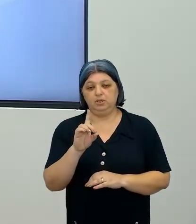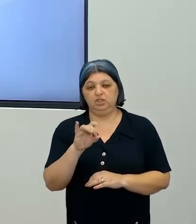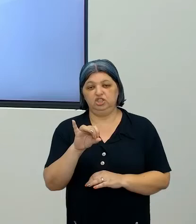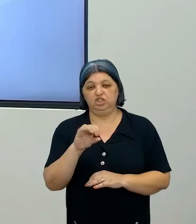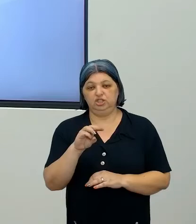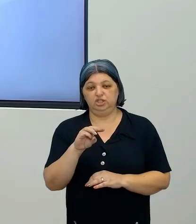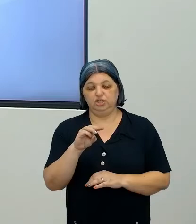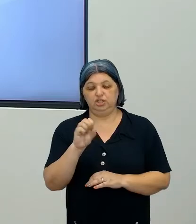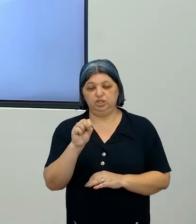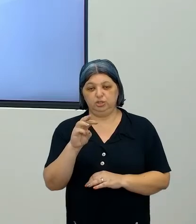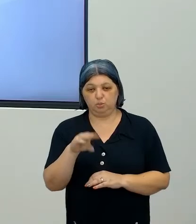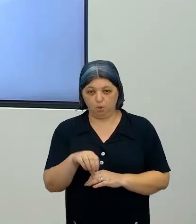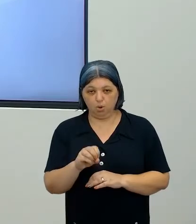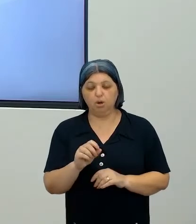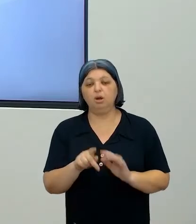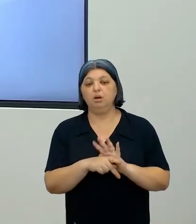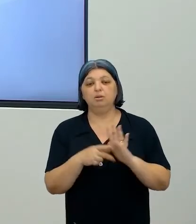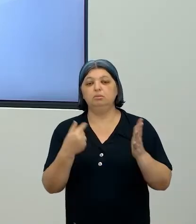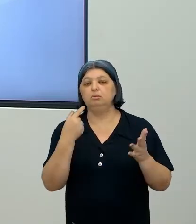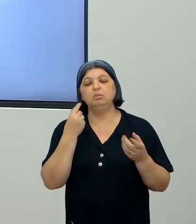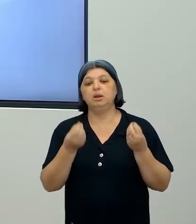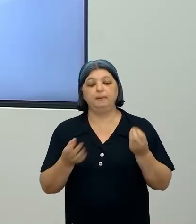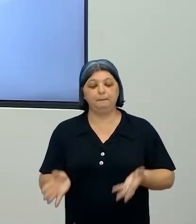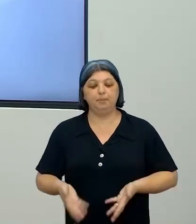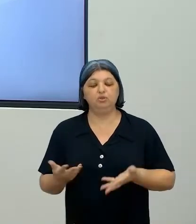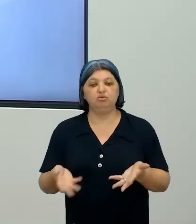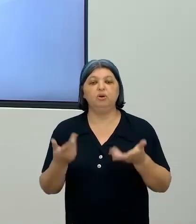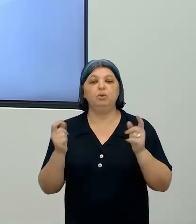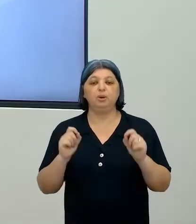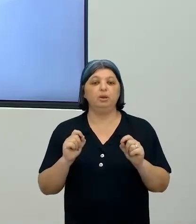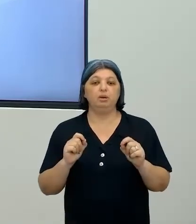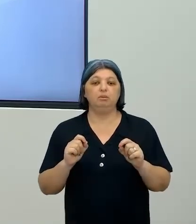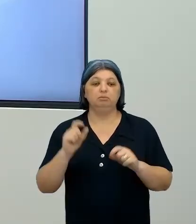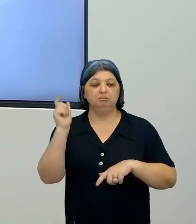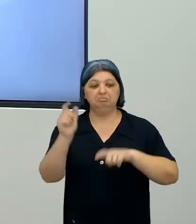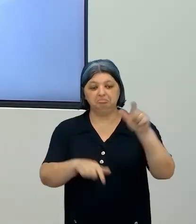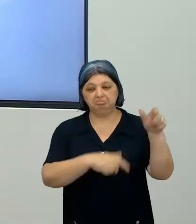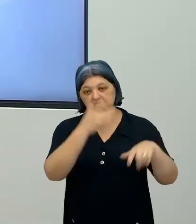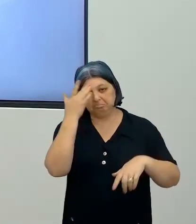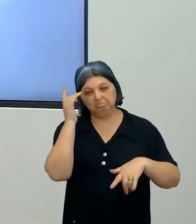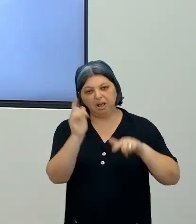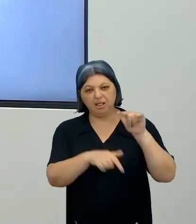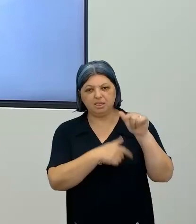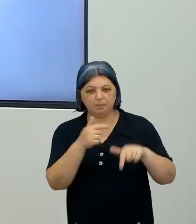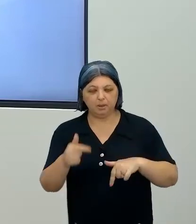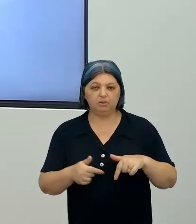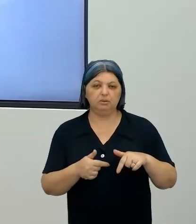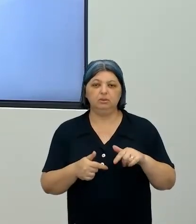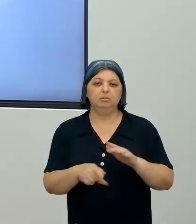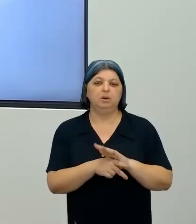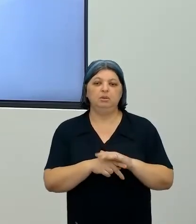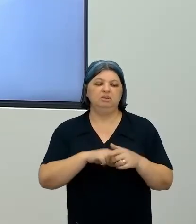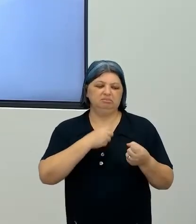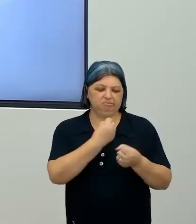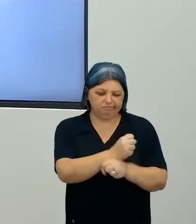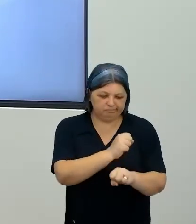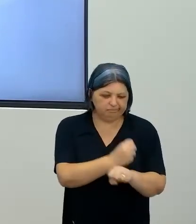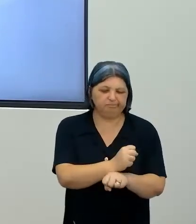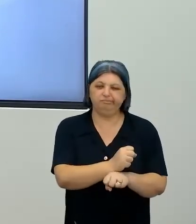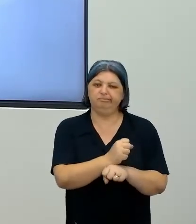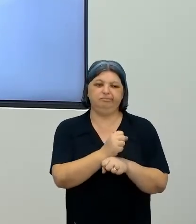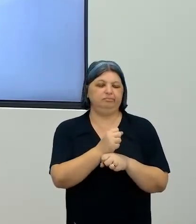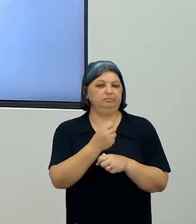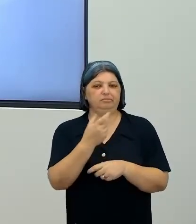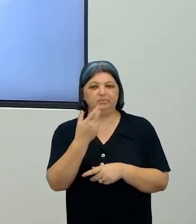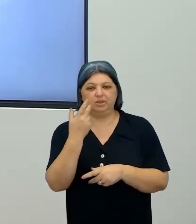que eu estou me referindo. O que a pessoa vai se motivar tanto se ela é uma trabalhadora que é explorada, que não vê prosperar nada na